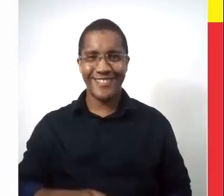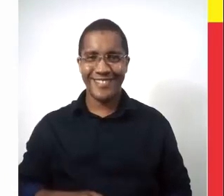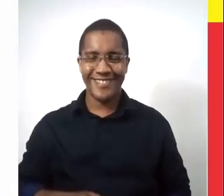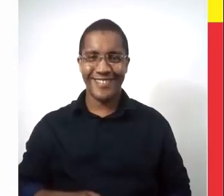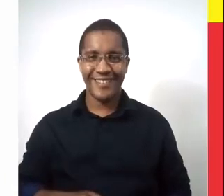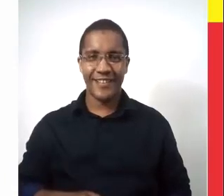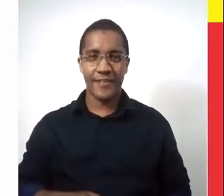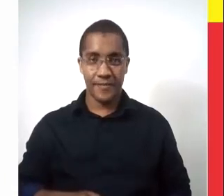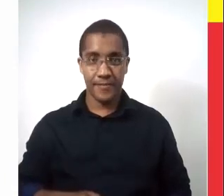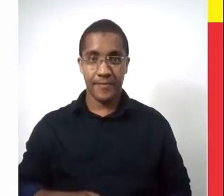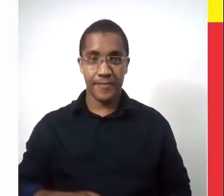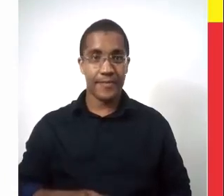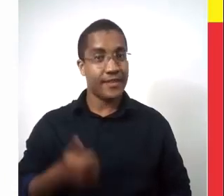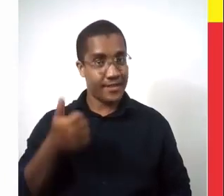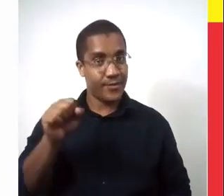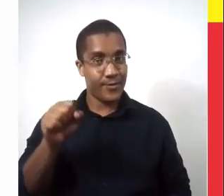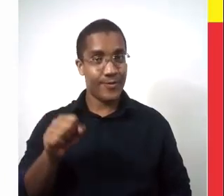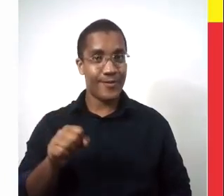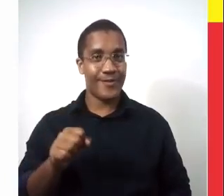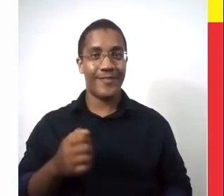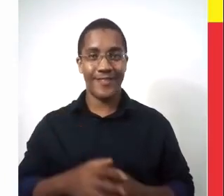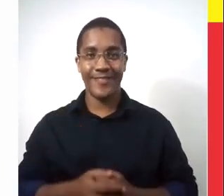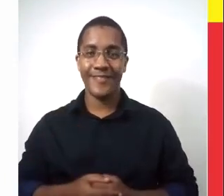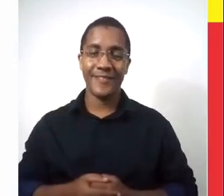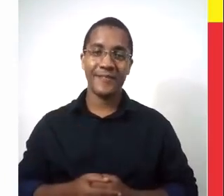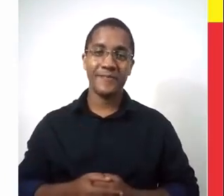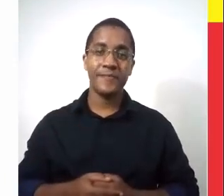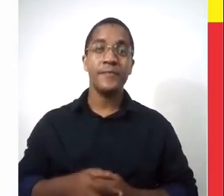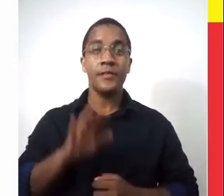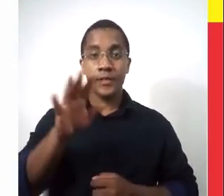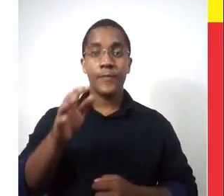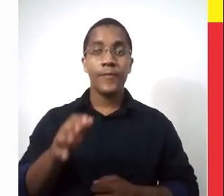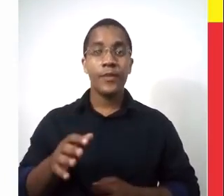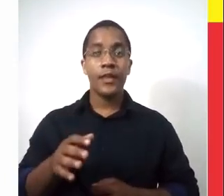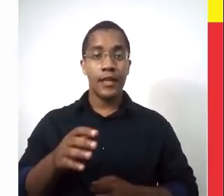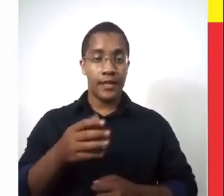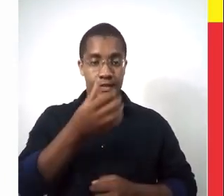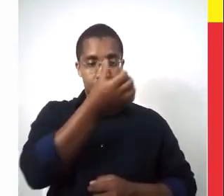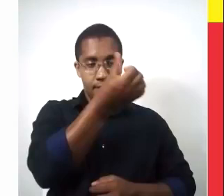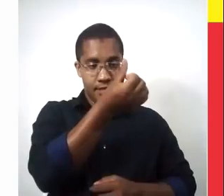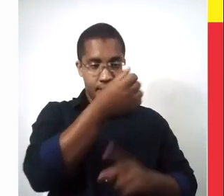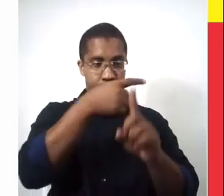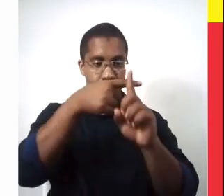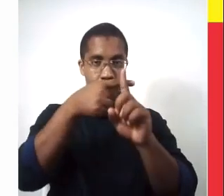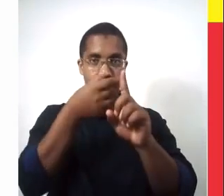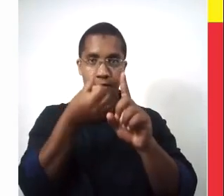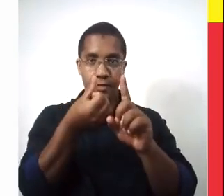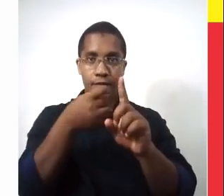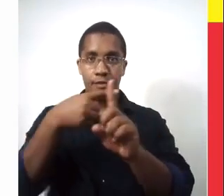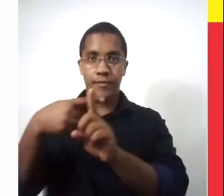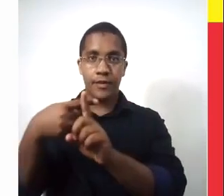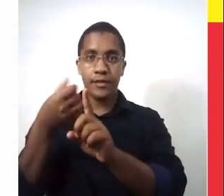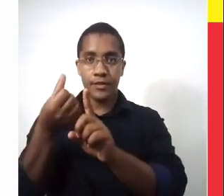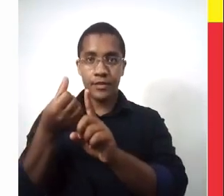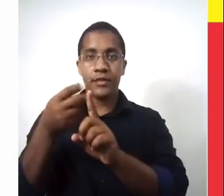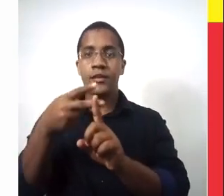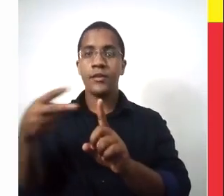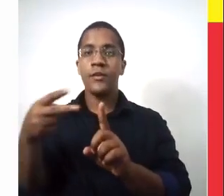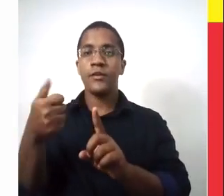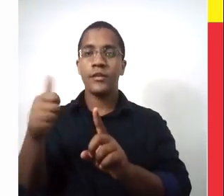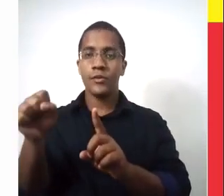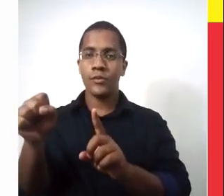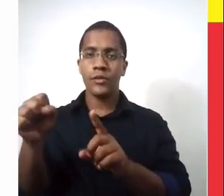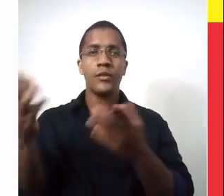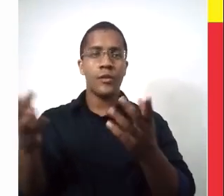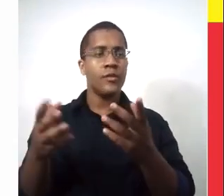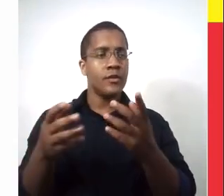16, 18, pessoal, 18. Então, 6 mais 6 mais 6, que vai dar